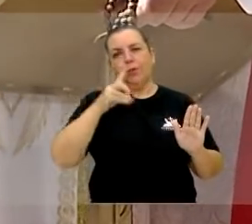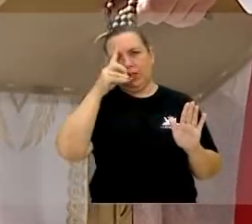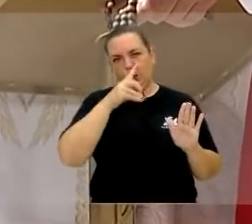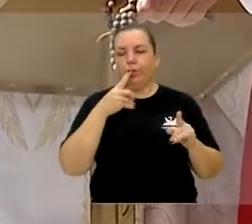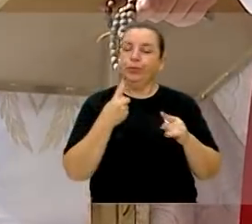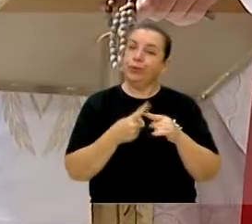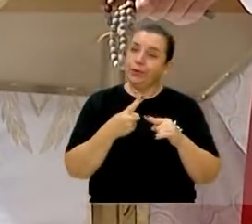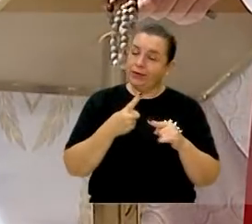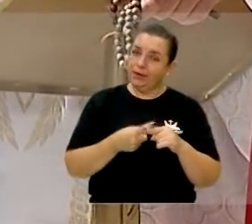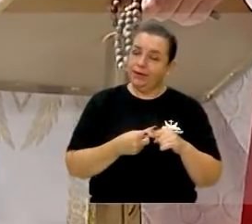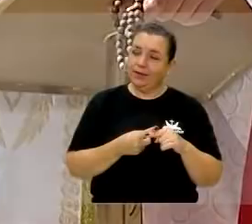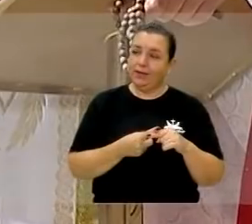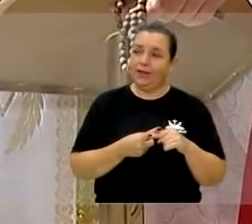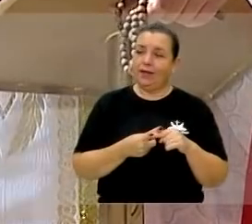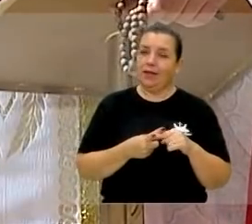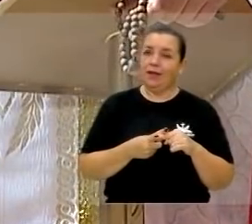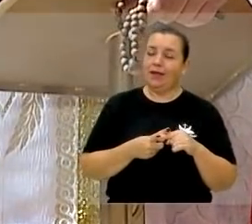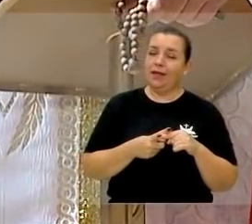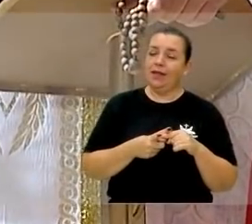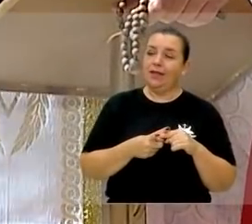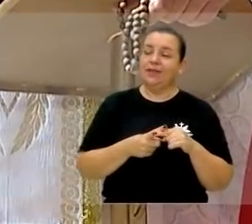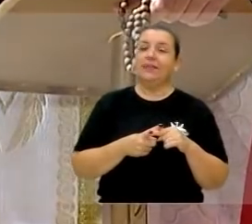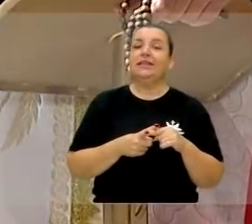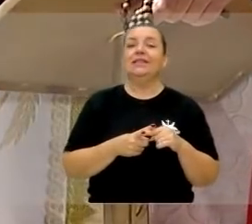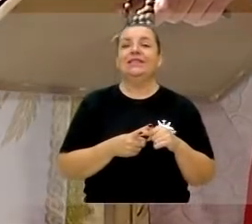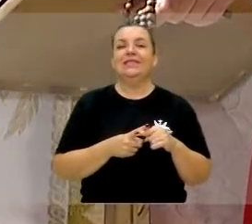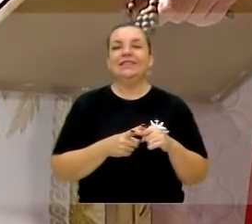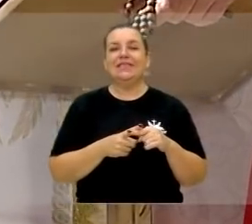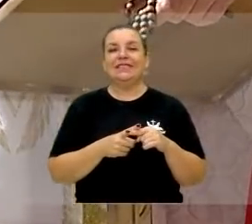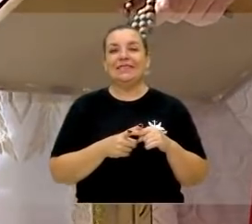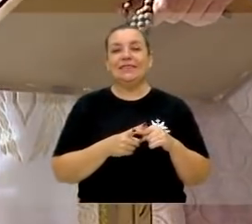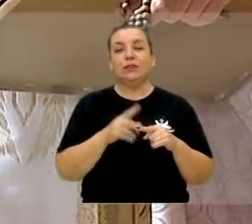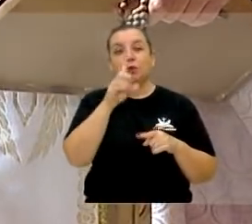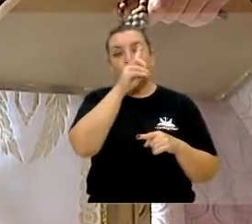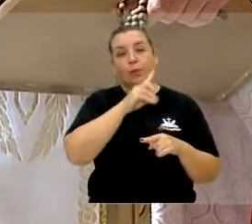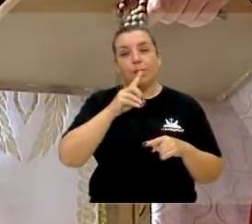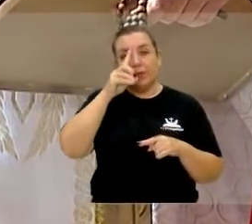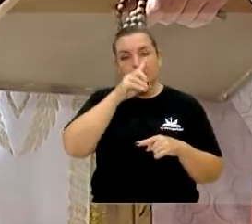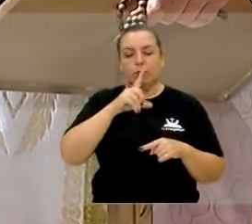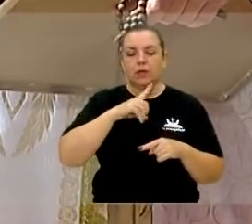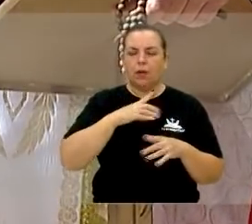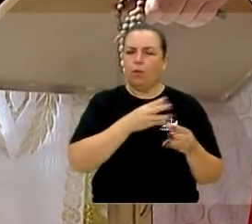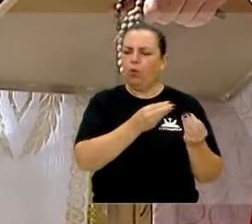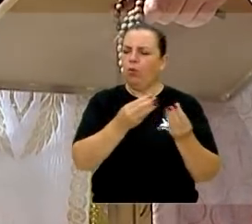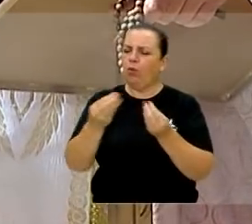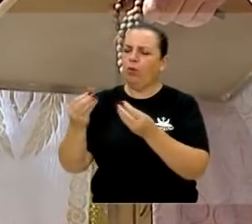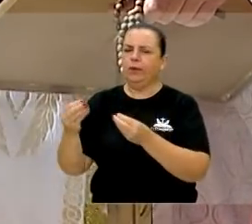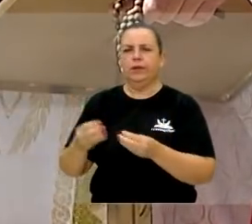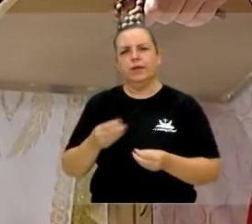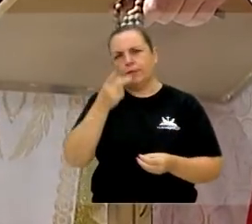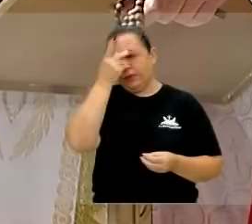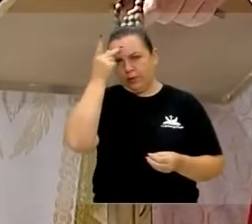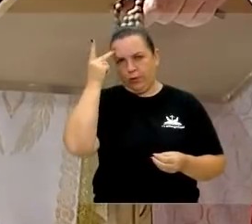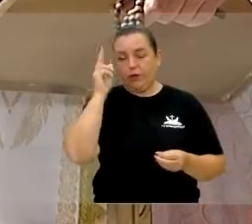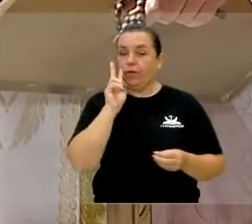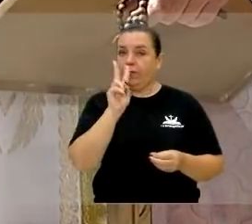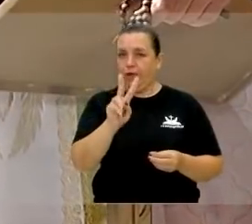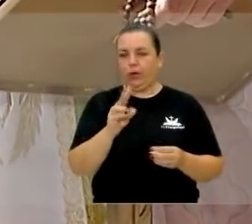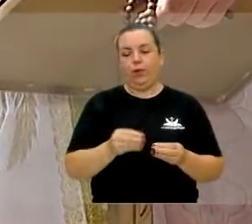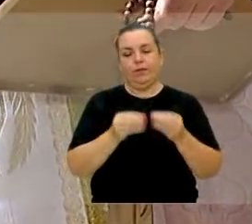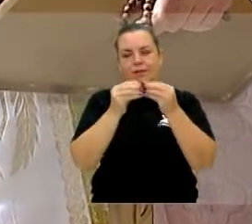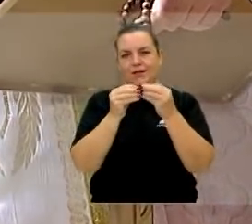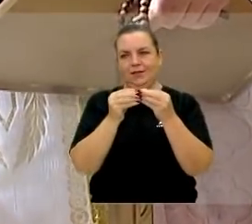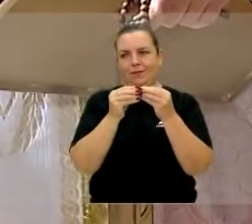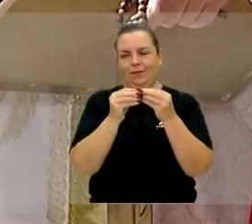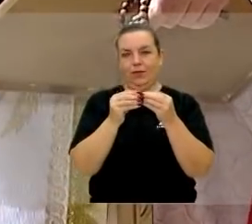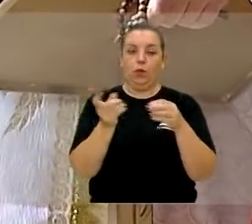que onde se tem o maior fluxo de pessoas no domingo. Portanto,